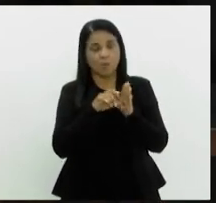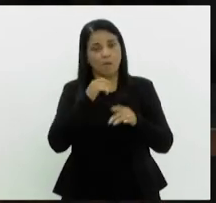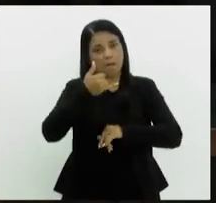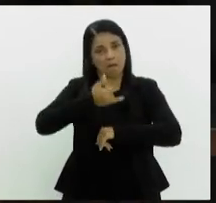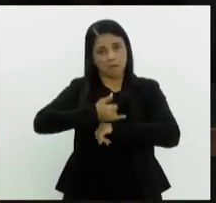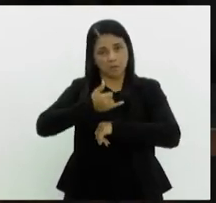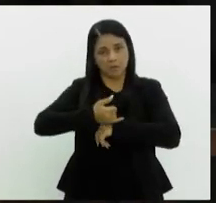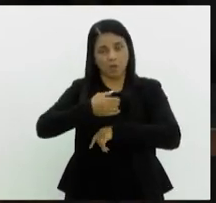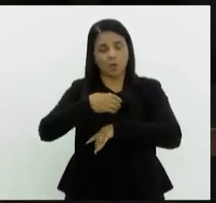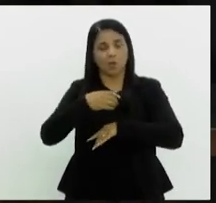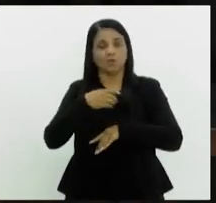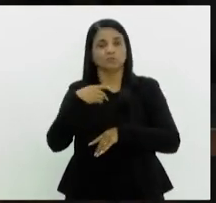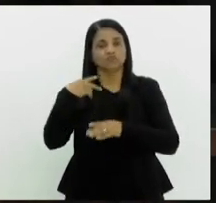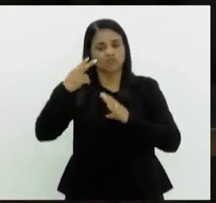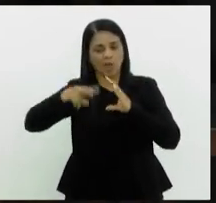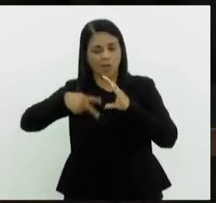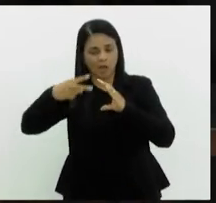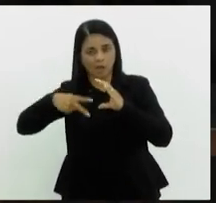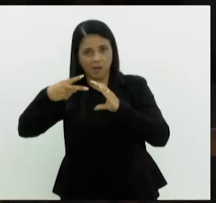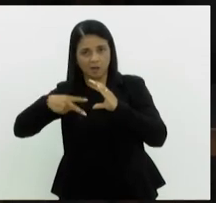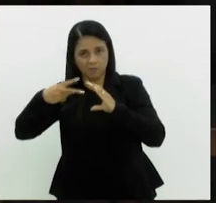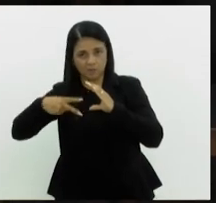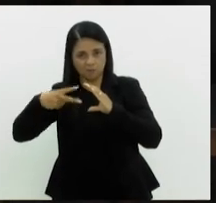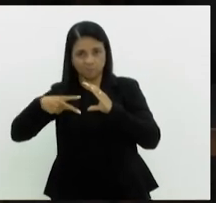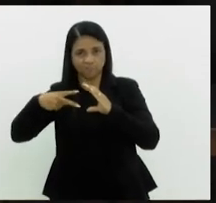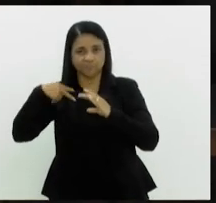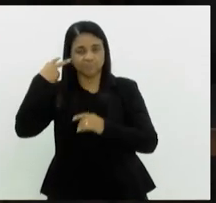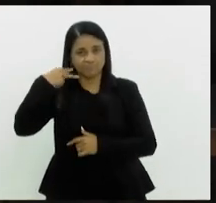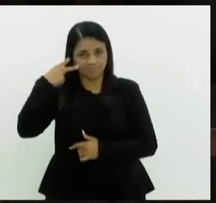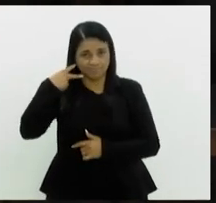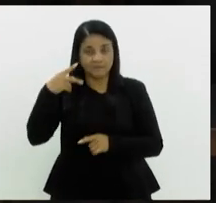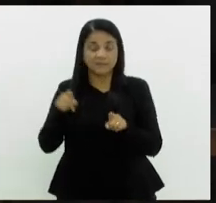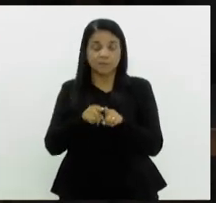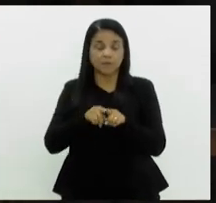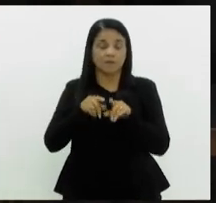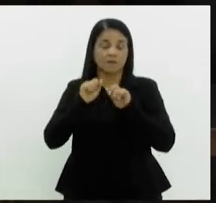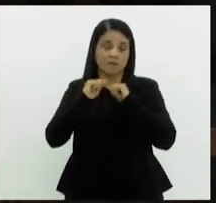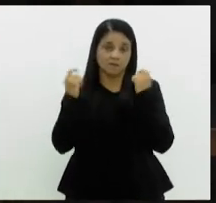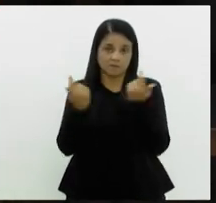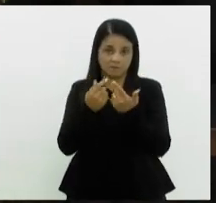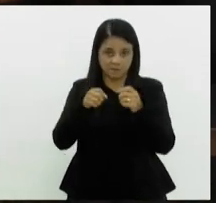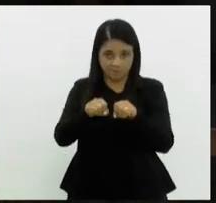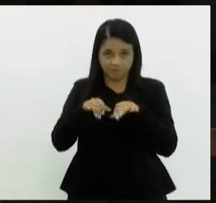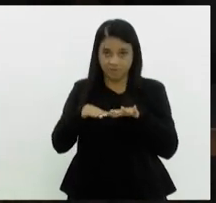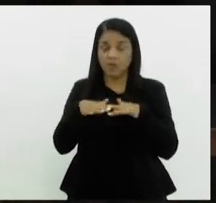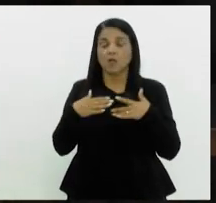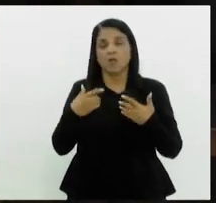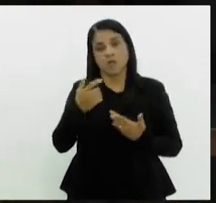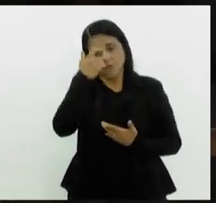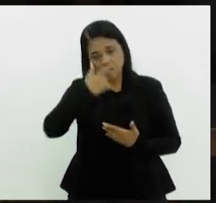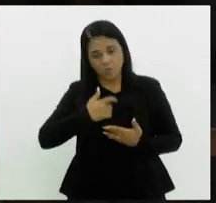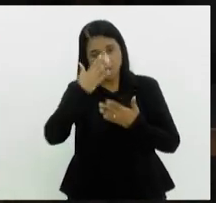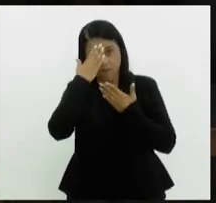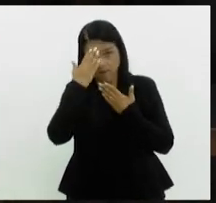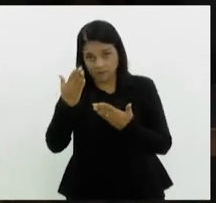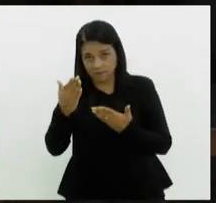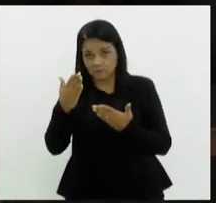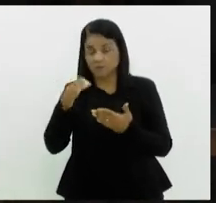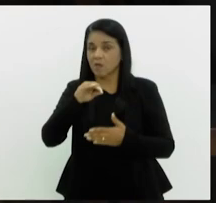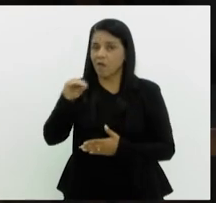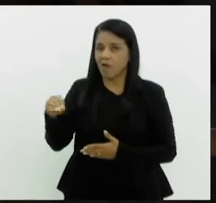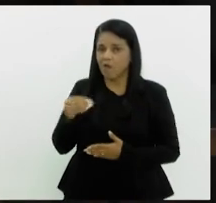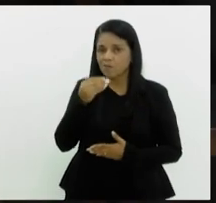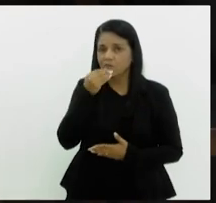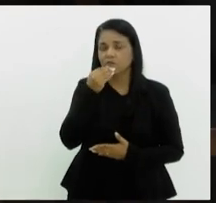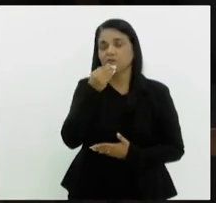que é a Câmara dos Vereadores e das Vereadoras, e também a Assembleia Legislativa. Por isso que eu também agradeço a você de aproveitar